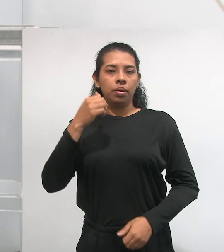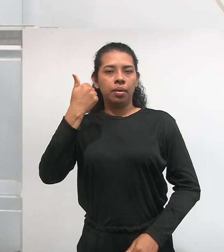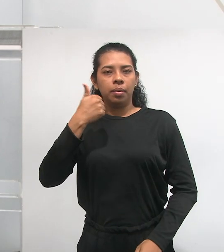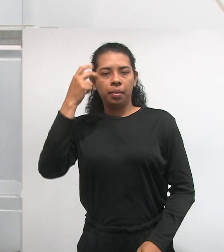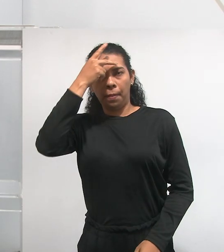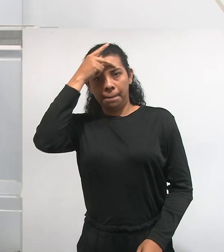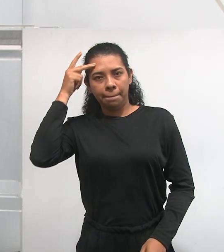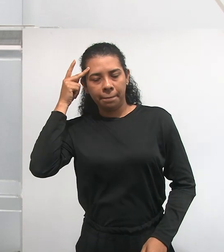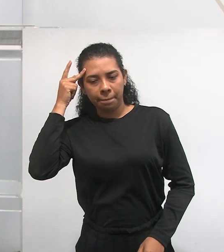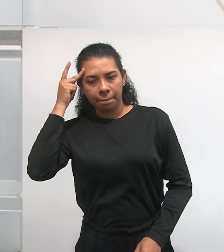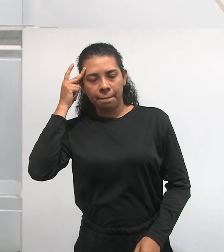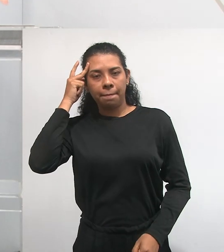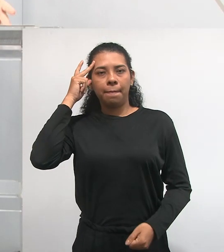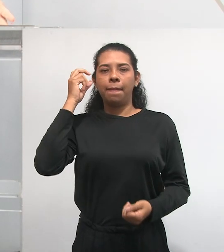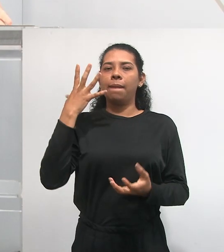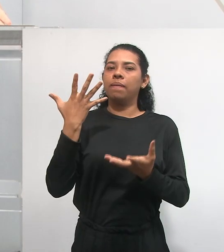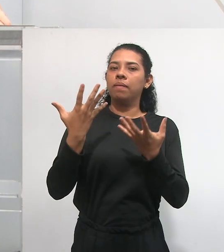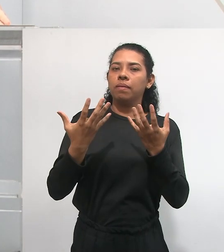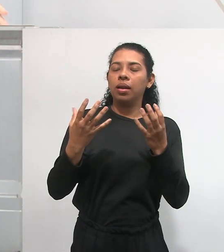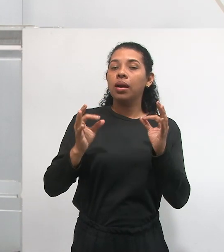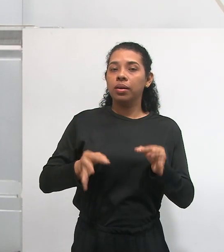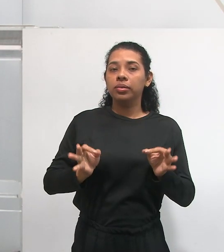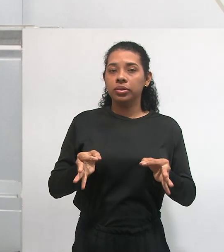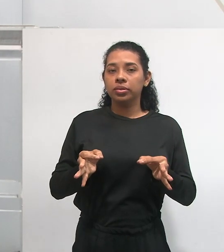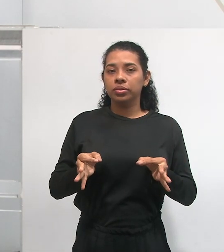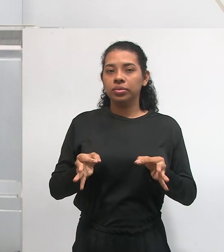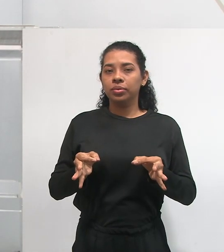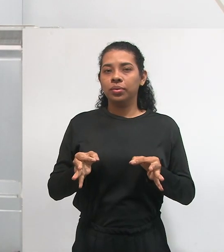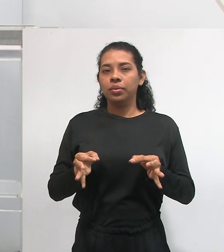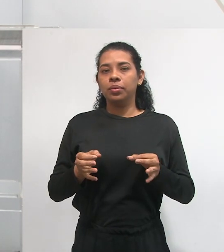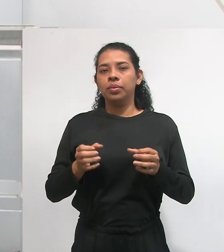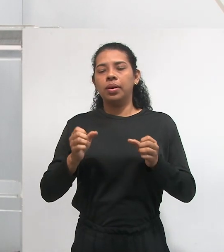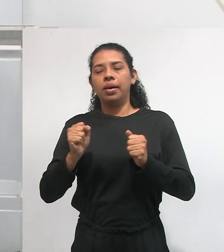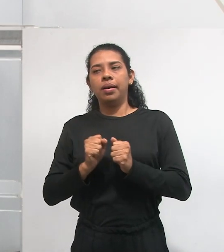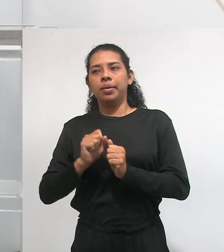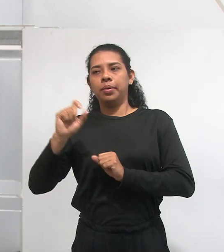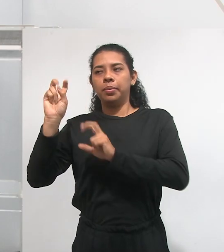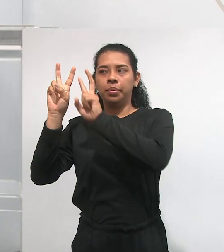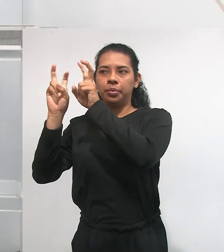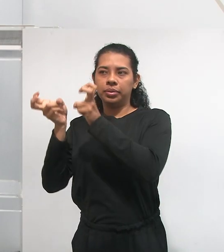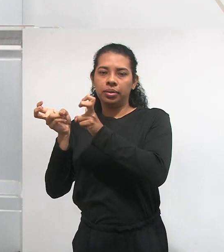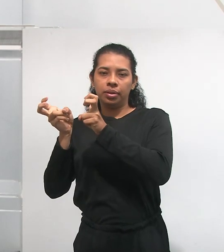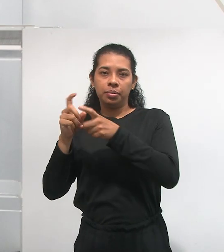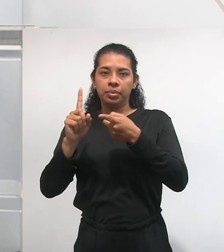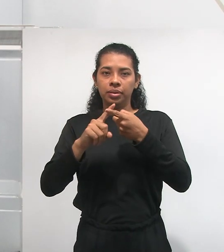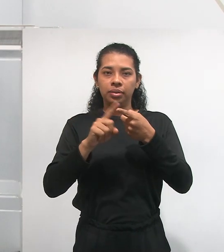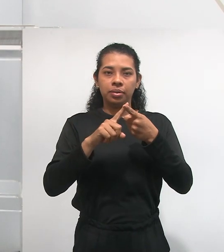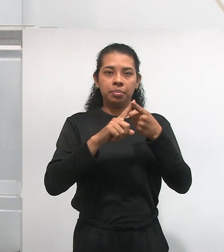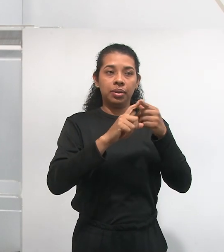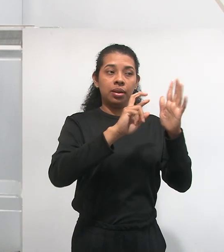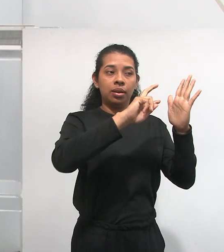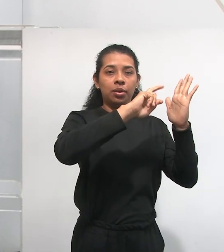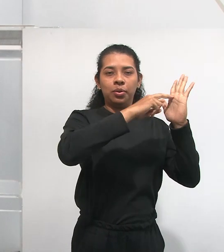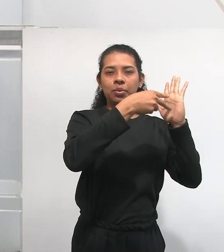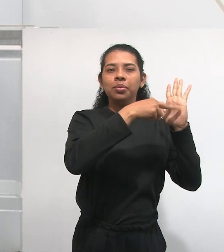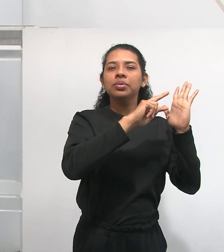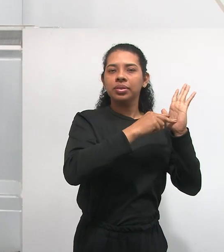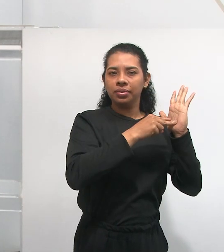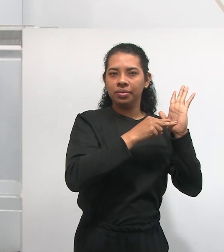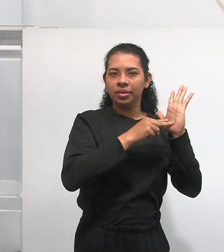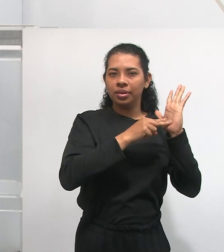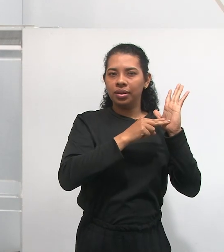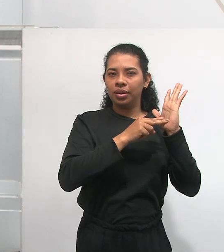pessoa acertou, ela juntou o conceito de cultura de paz com a descrição correta. Então, ela já avança uma